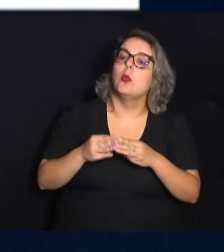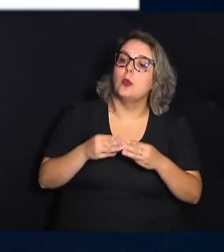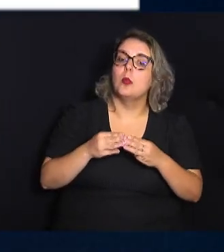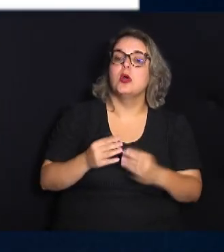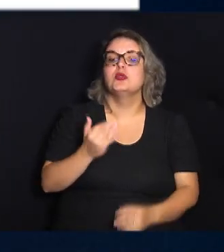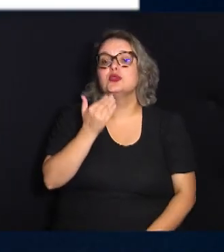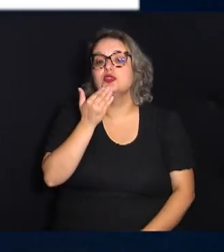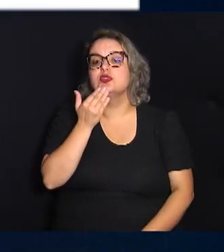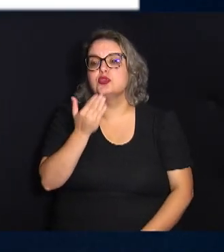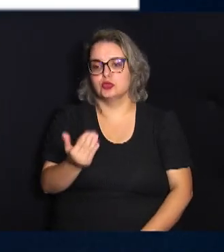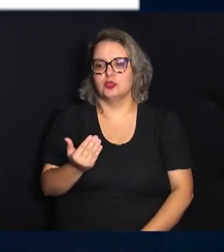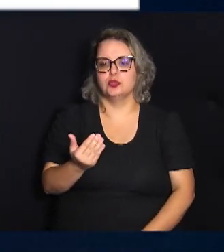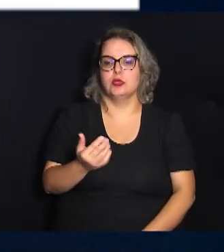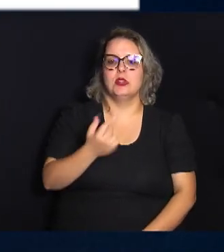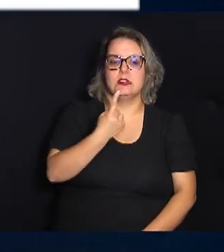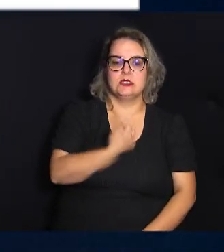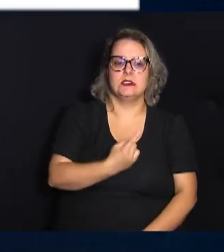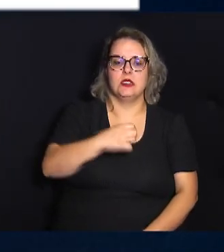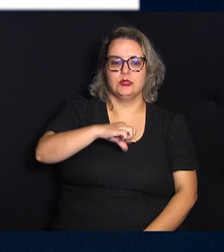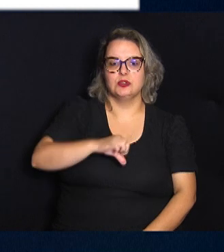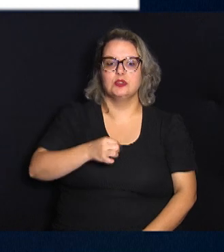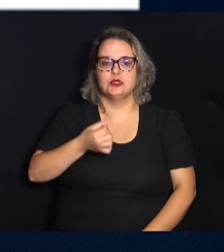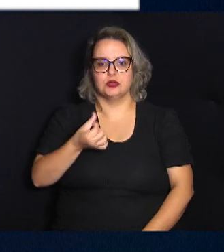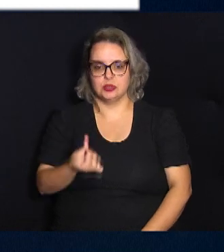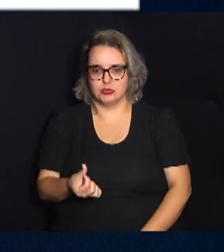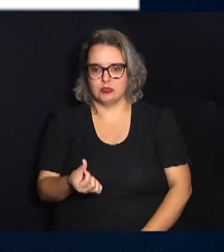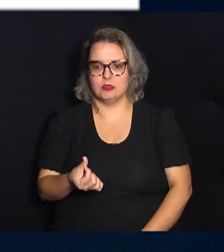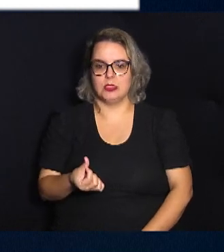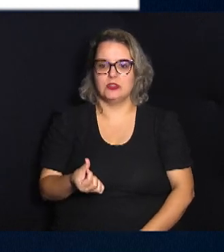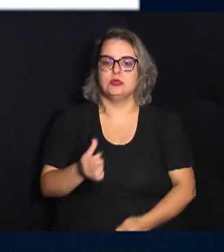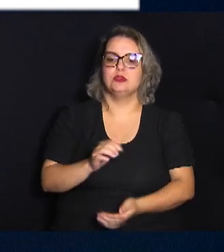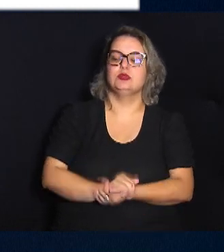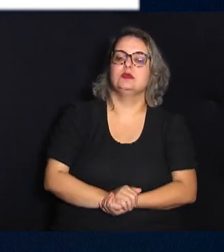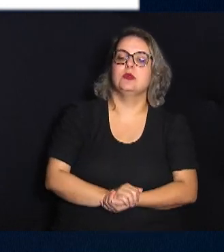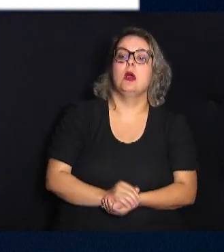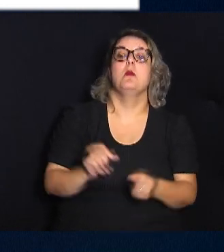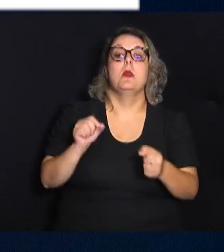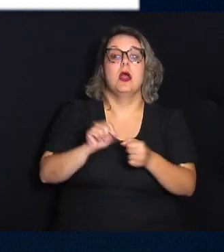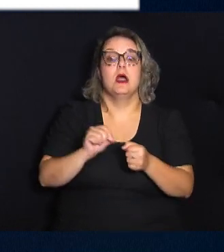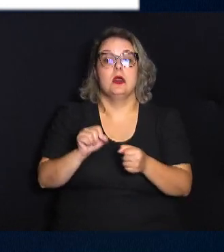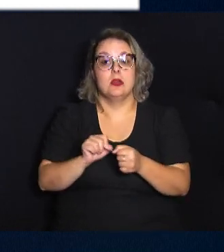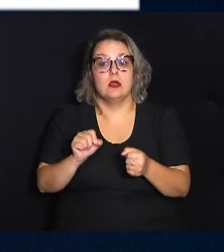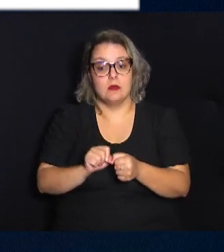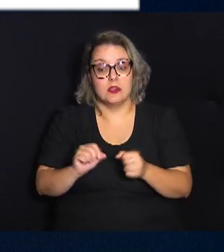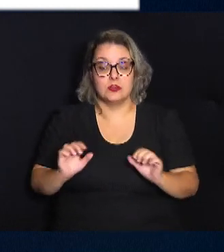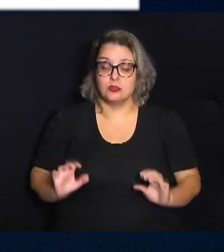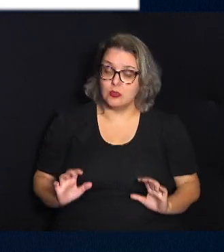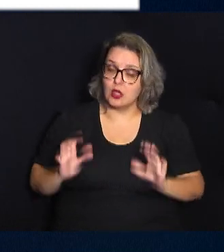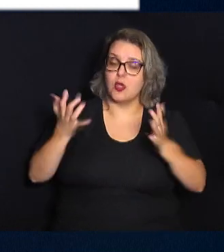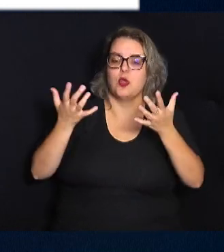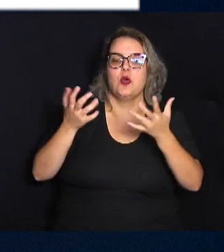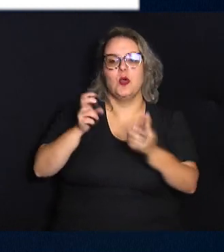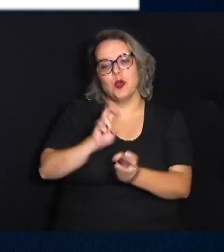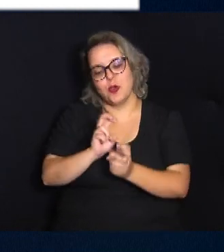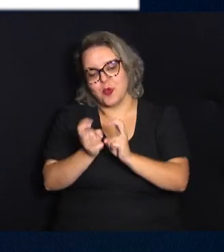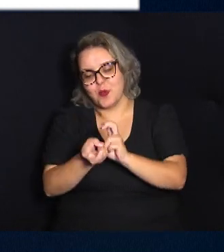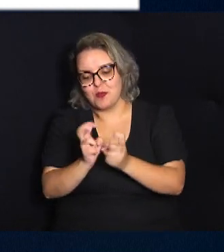apelo número 196 de 2023 para a realização do Festival Capoeira de